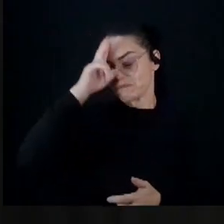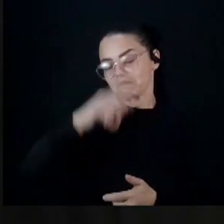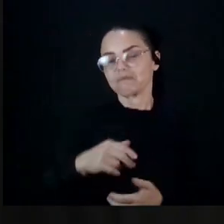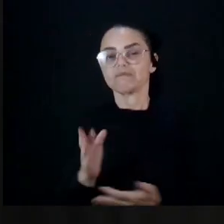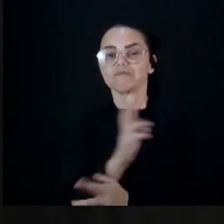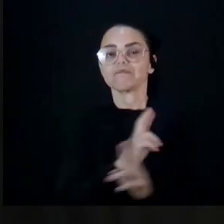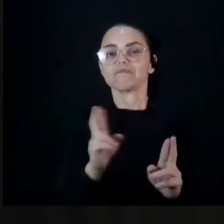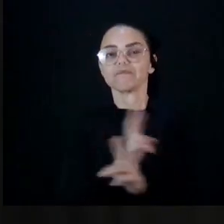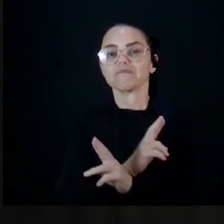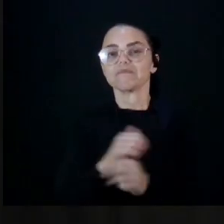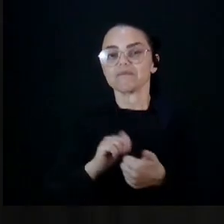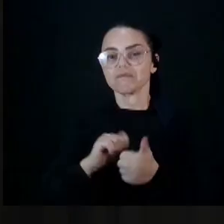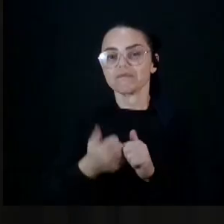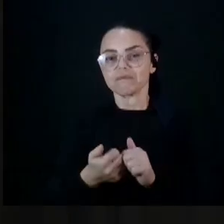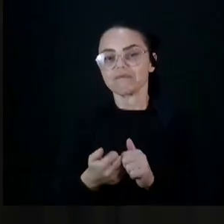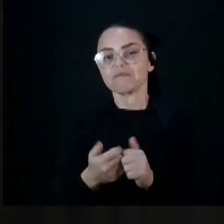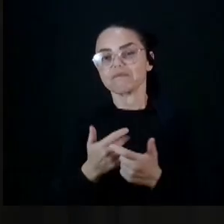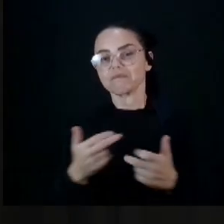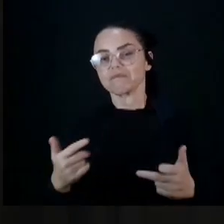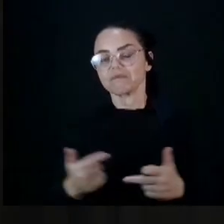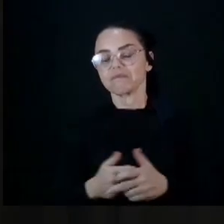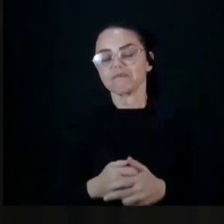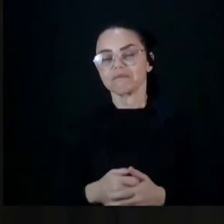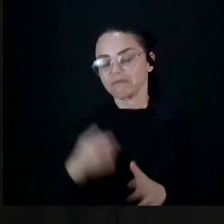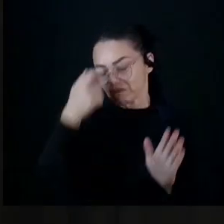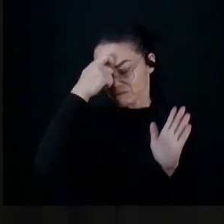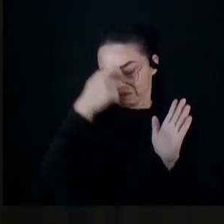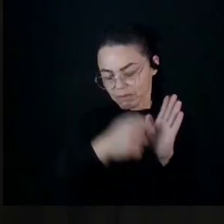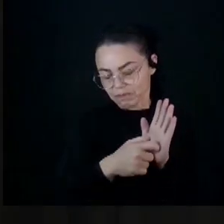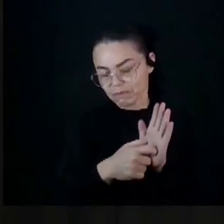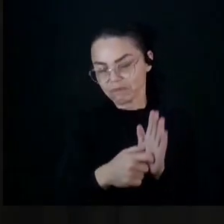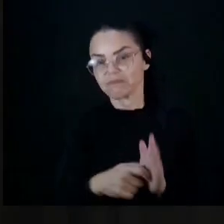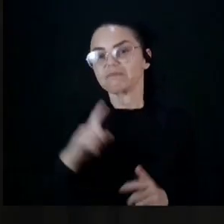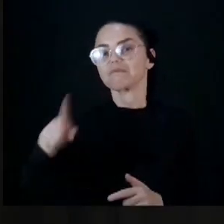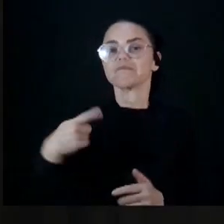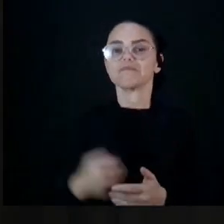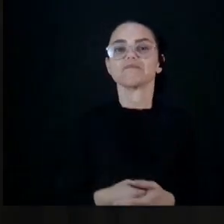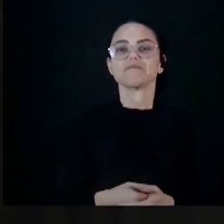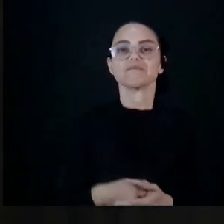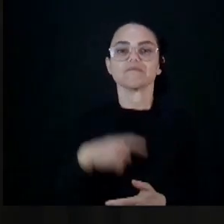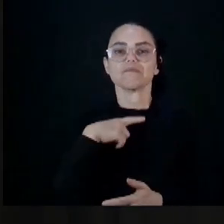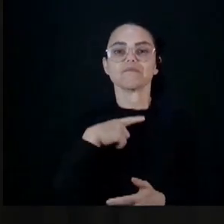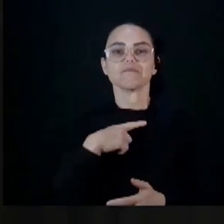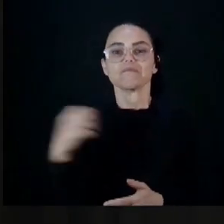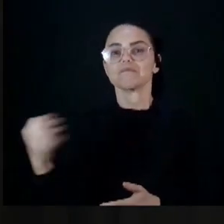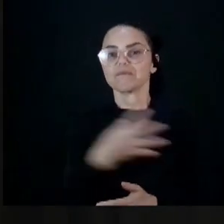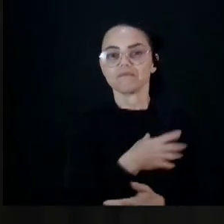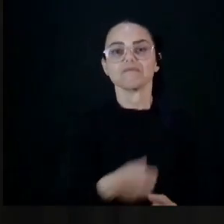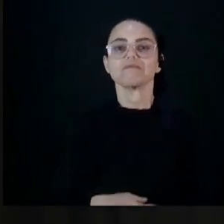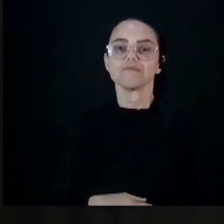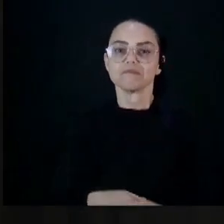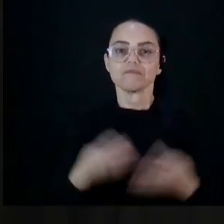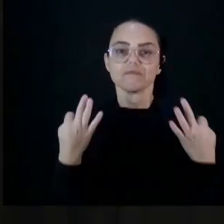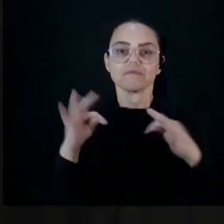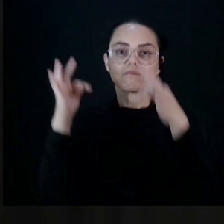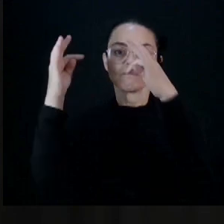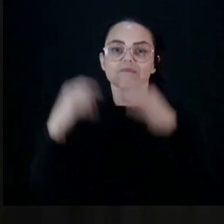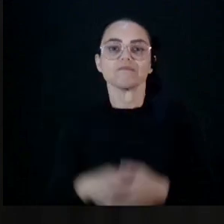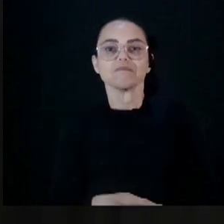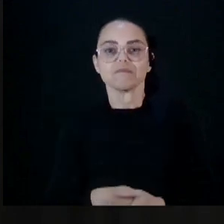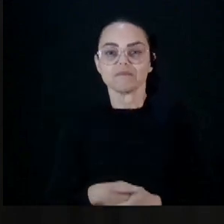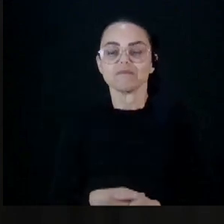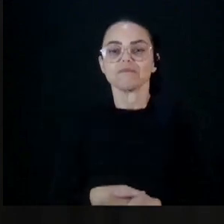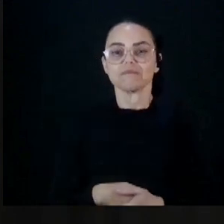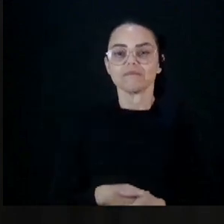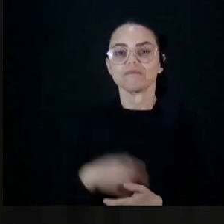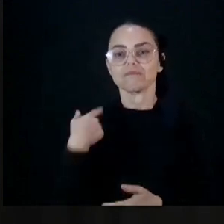esporte, dados e inteligência artificial. E no próximo bloco tem mais novidades do mundo da tecnologia, apps e tendências